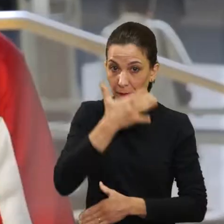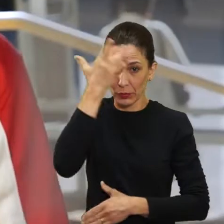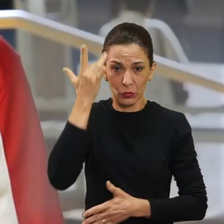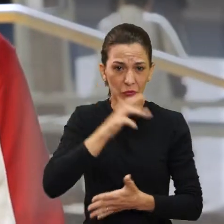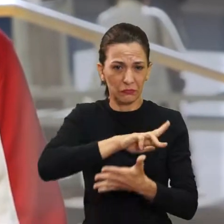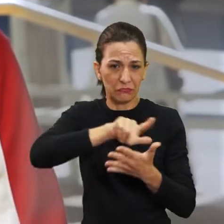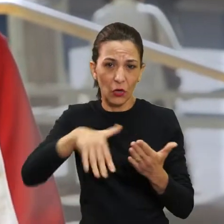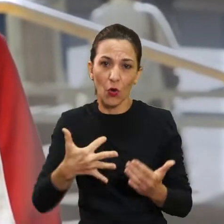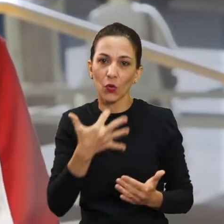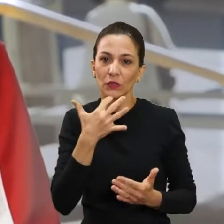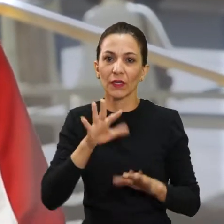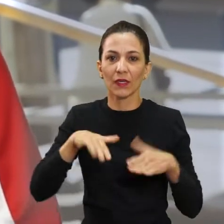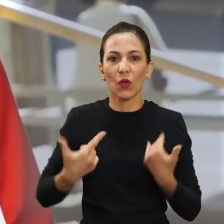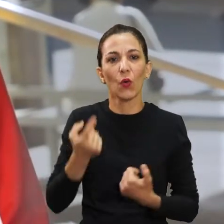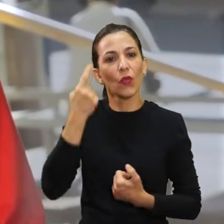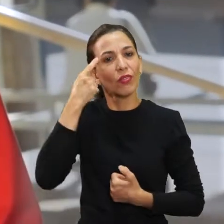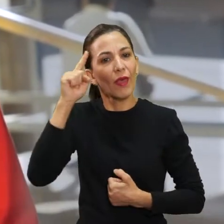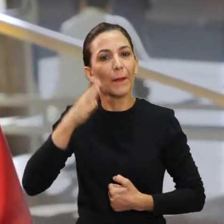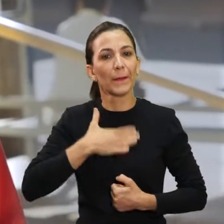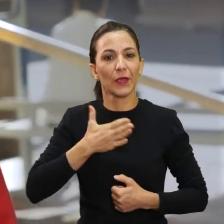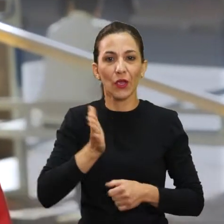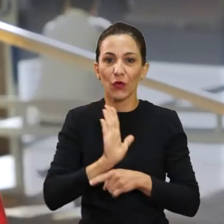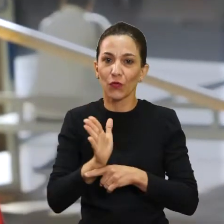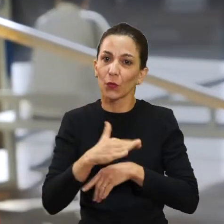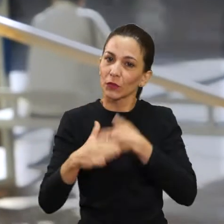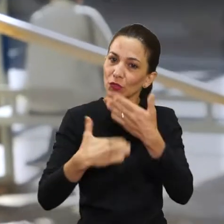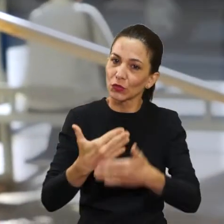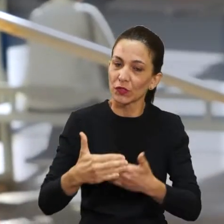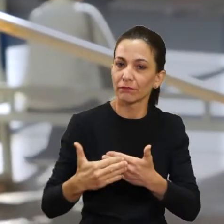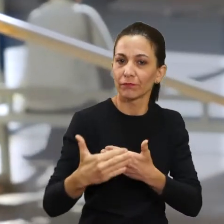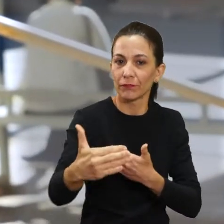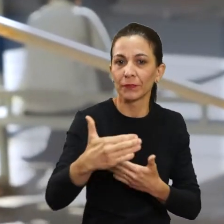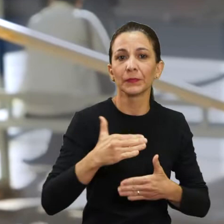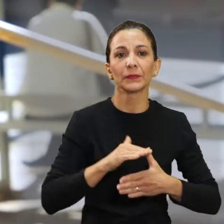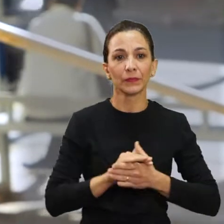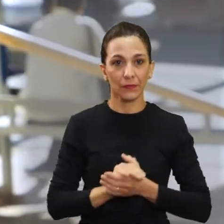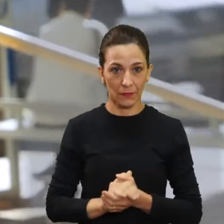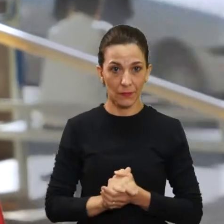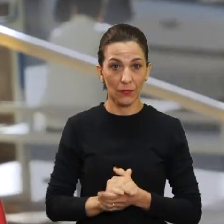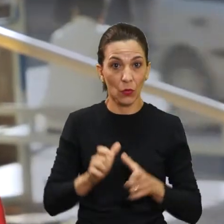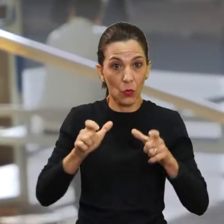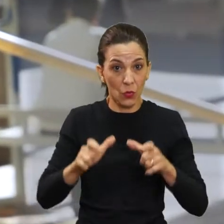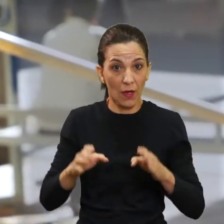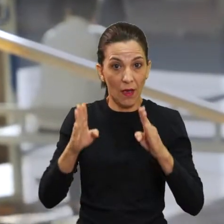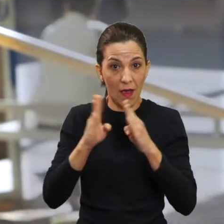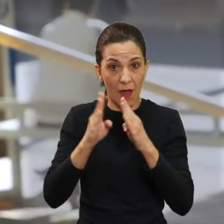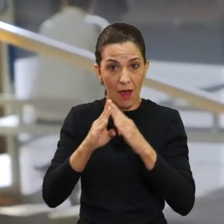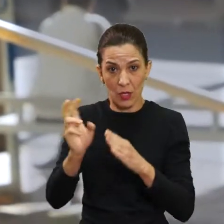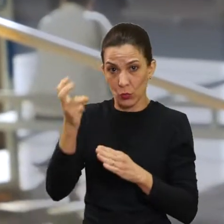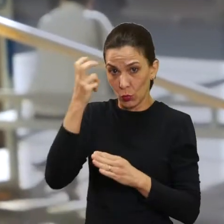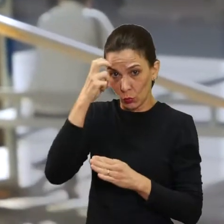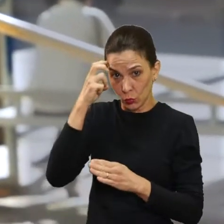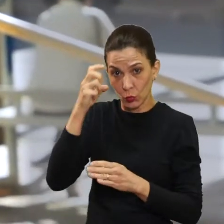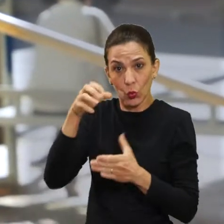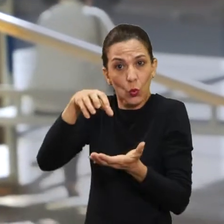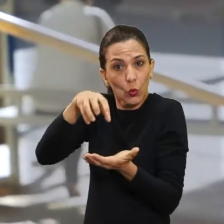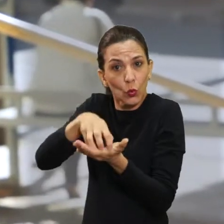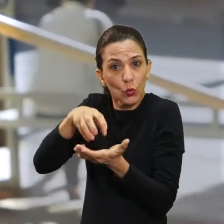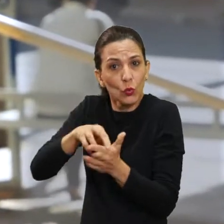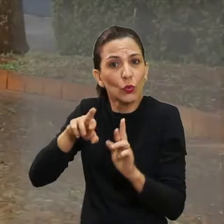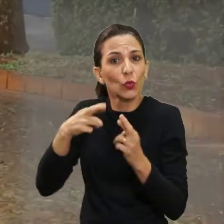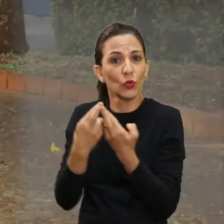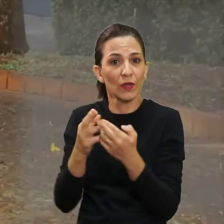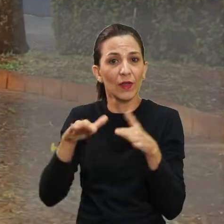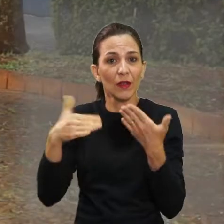conheci bastante gente nesse núcleo de cinema, que foi onde deslanchou mesmo a ideia de começar a realizar mesmo os filmes e tal.